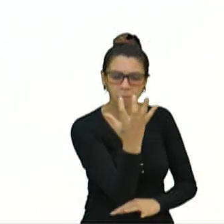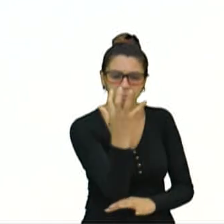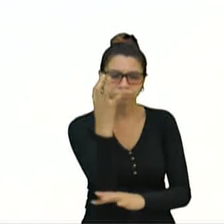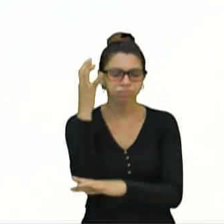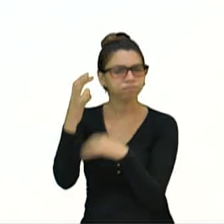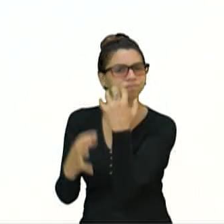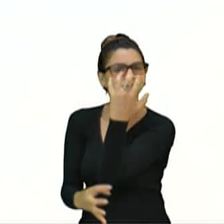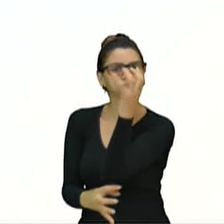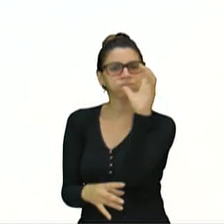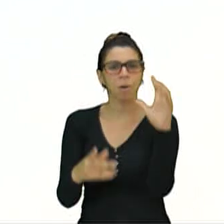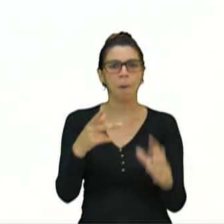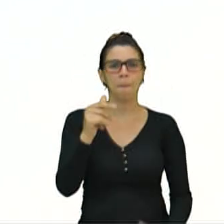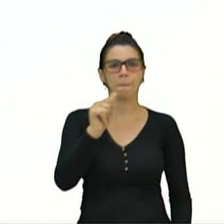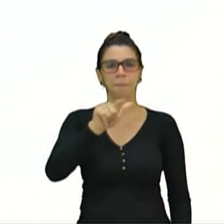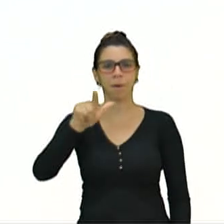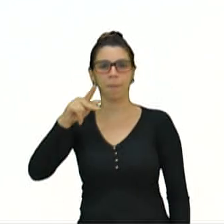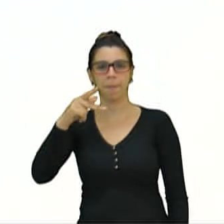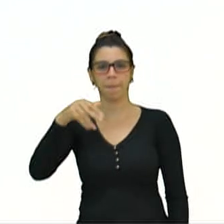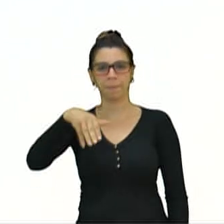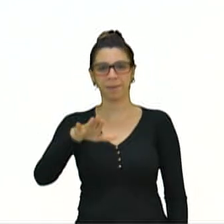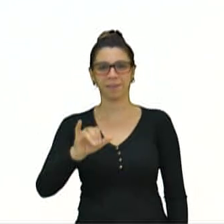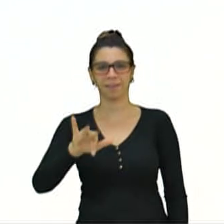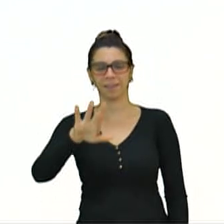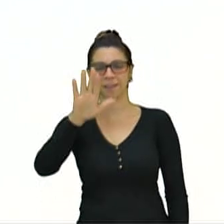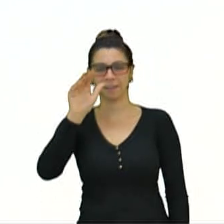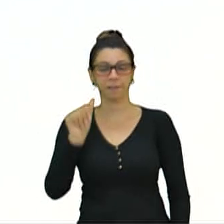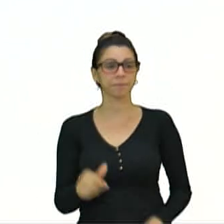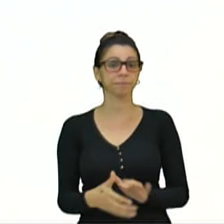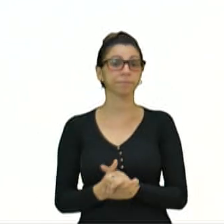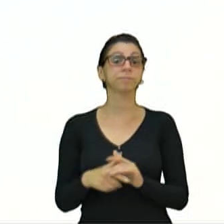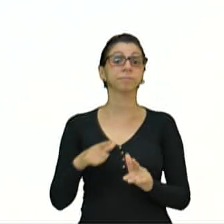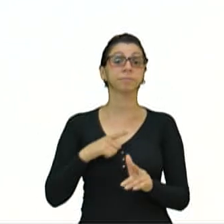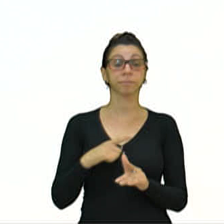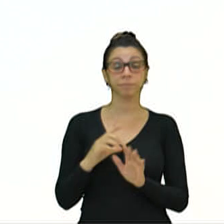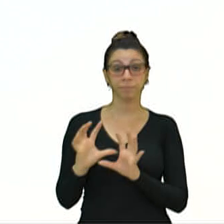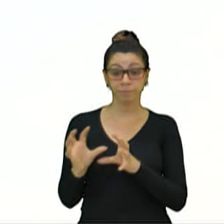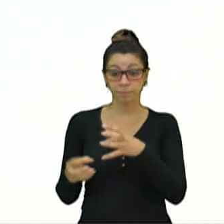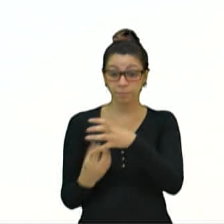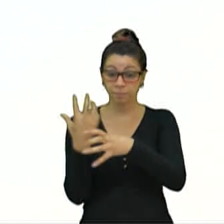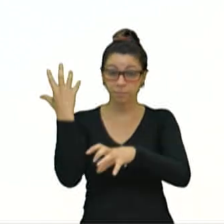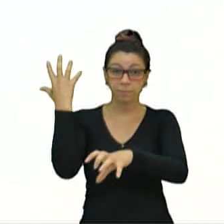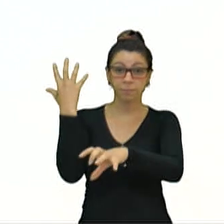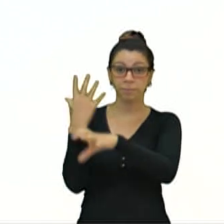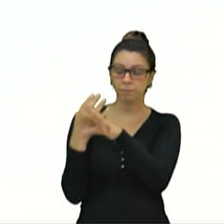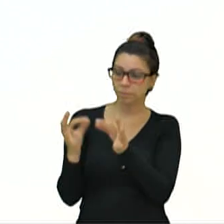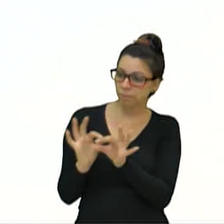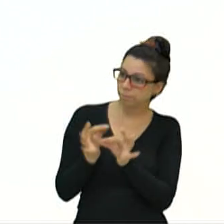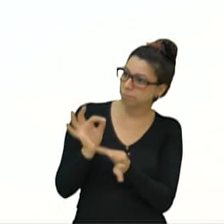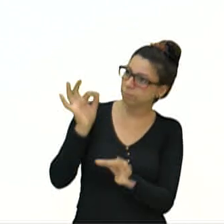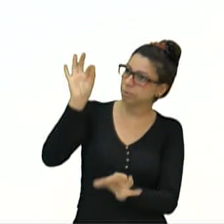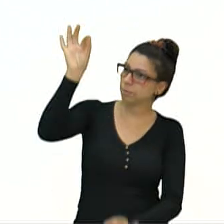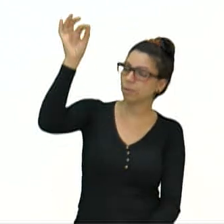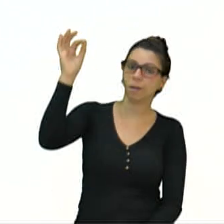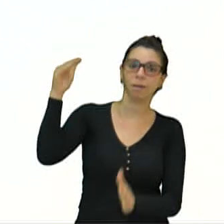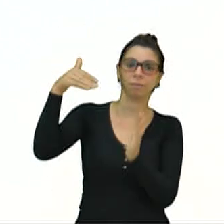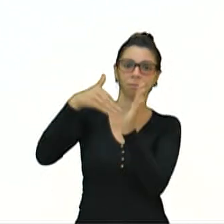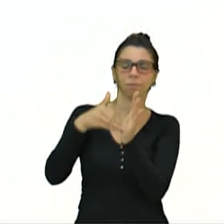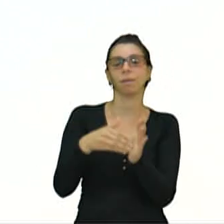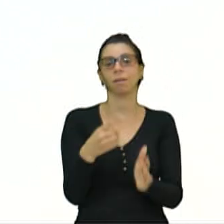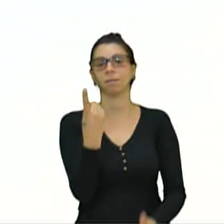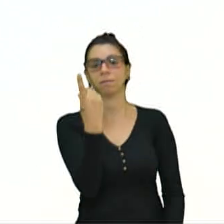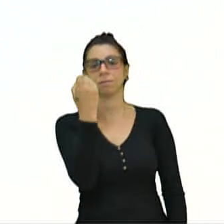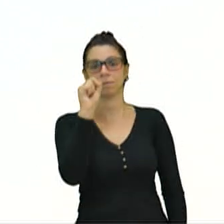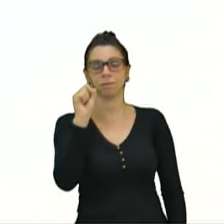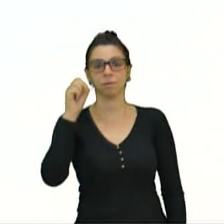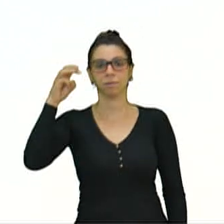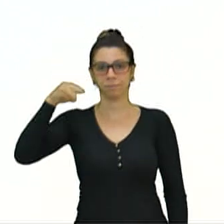na sua casa, na casa da sua tia tem uma. A maioria dessas plantas elas podem atingir até 18 metros de altura. Então às vezes